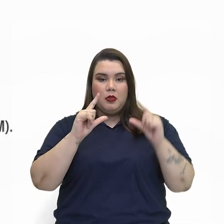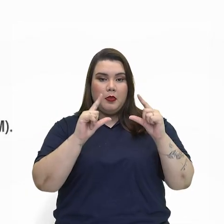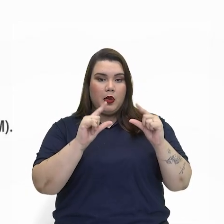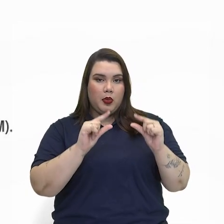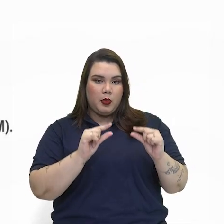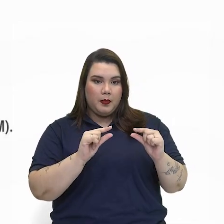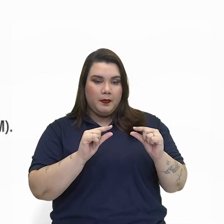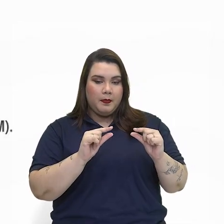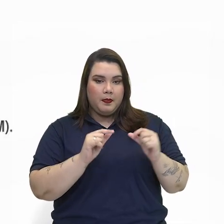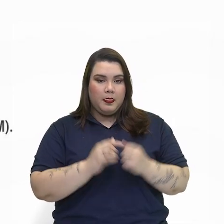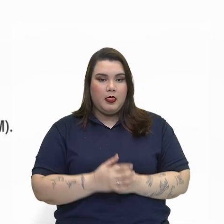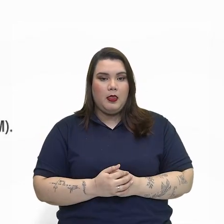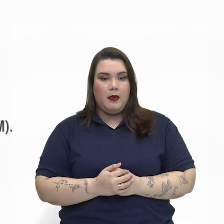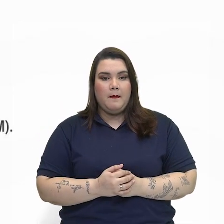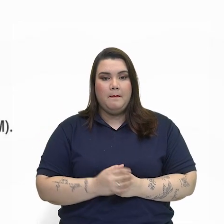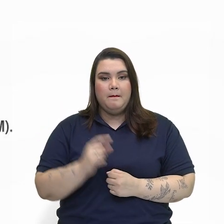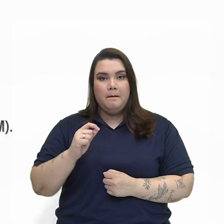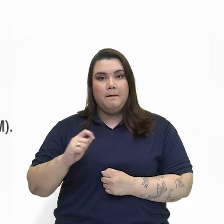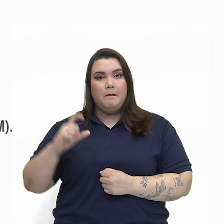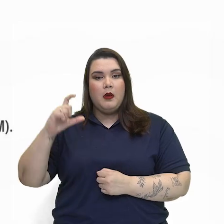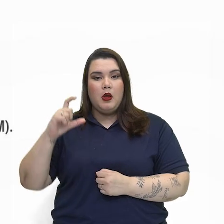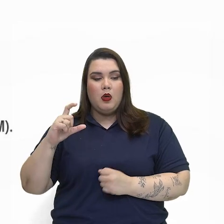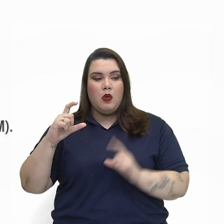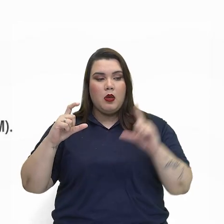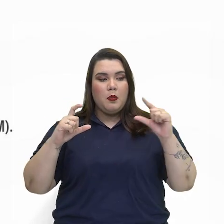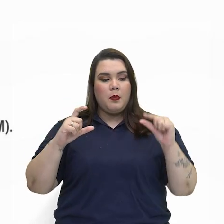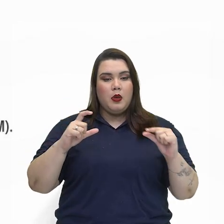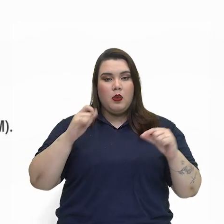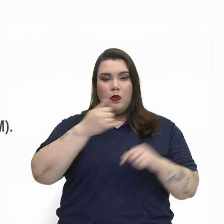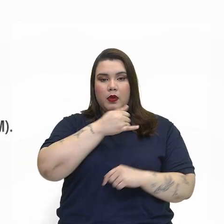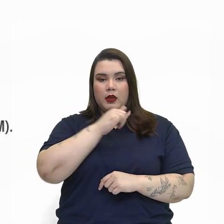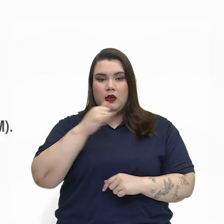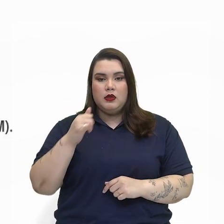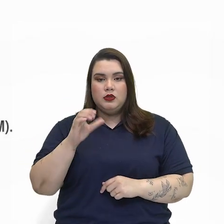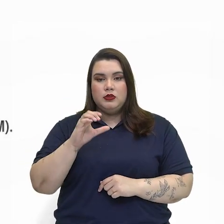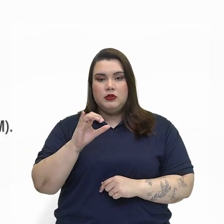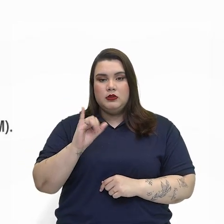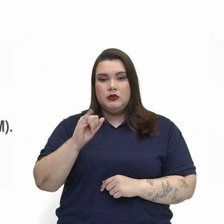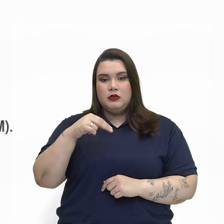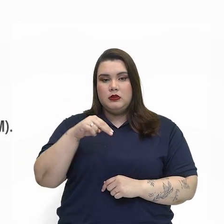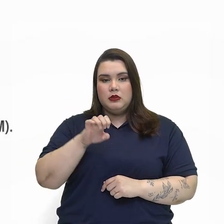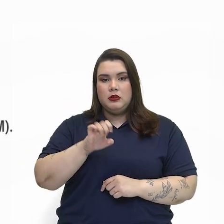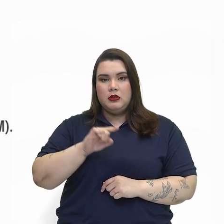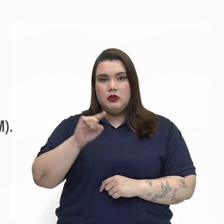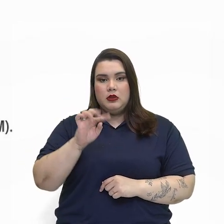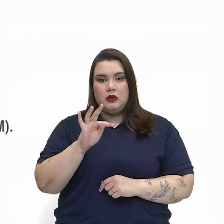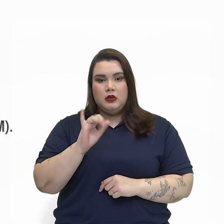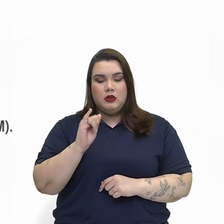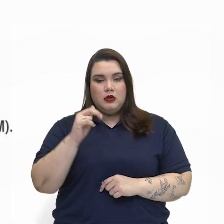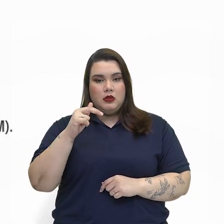menor. Maior e menor energia cinética, olha só, maior e menor energia cinética na letra